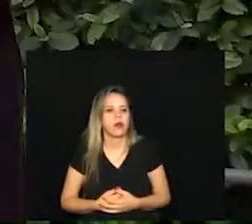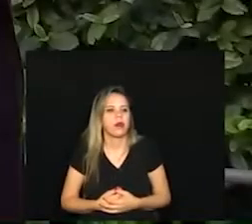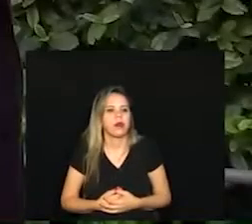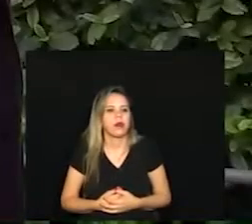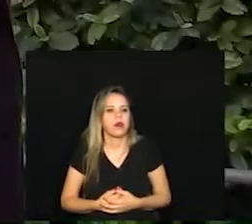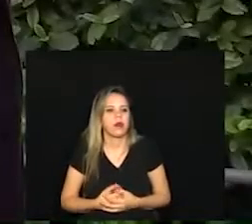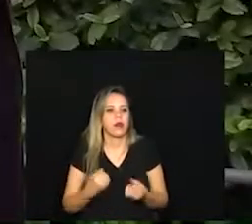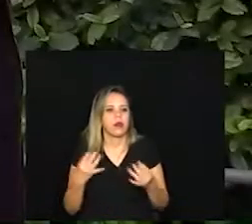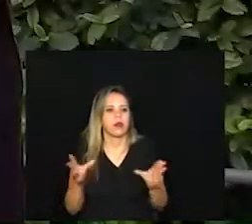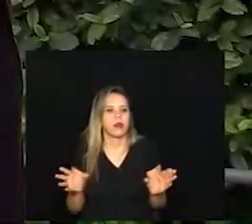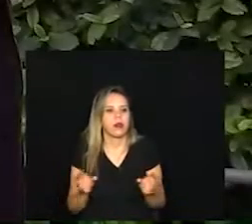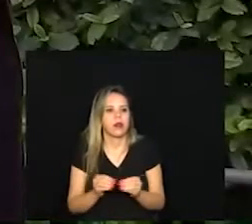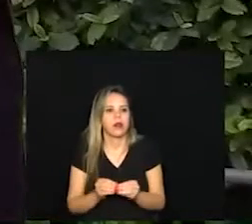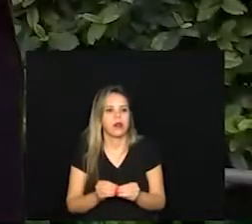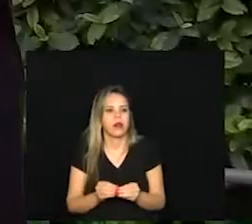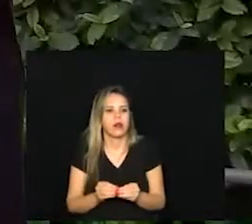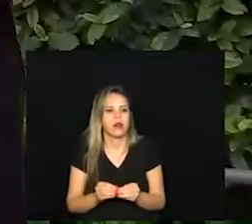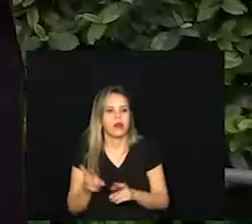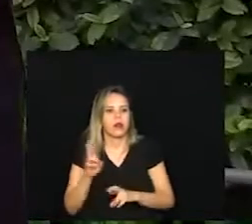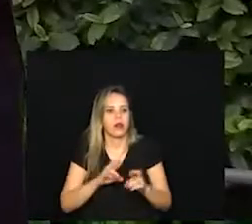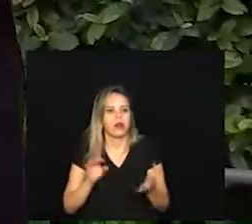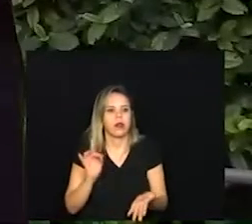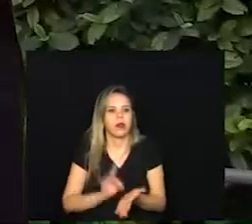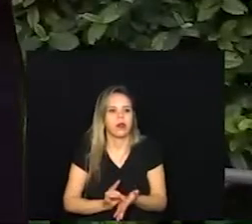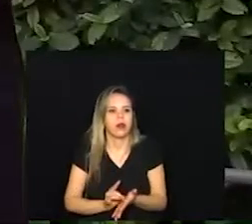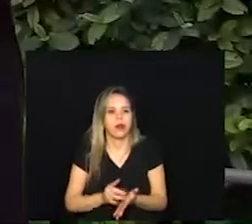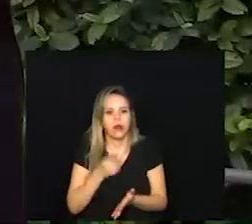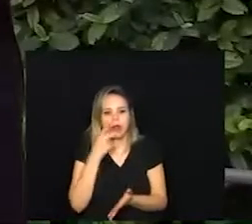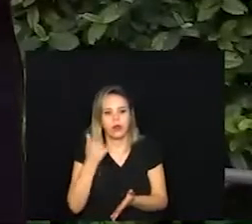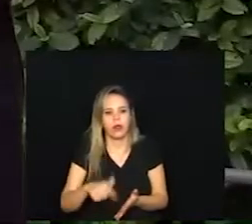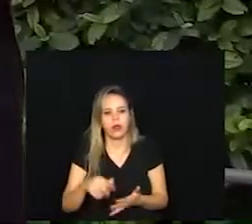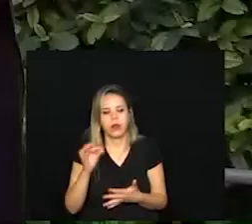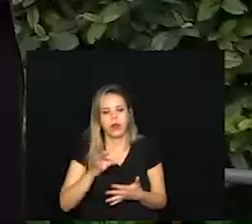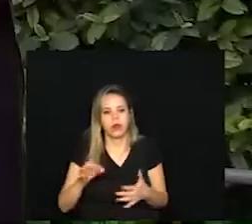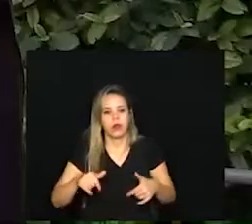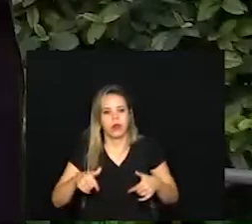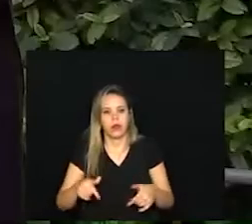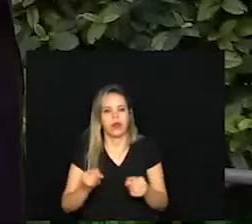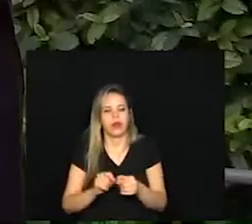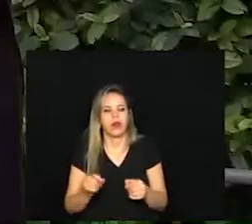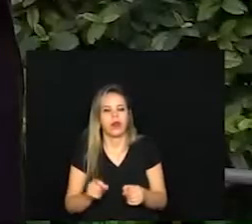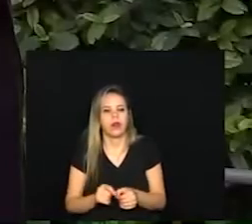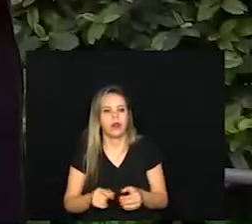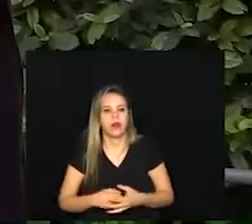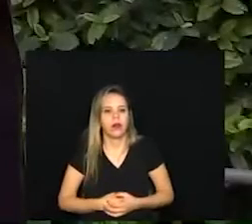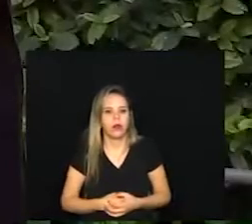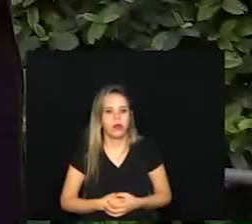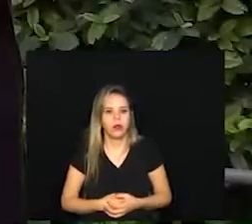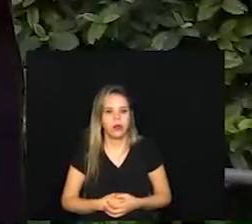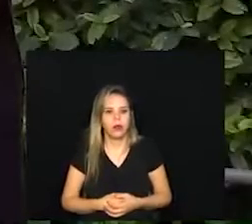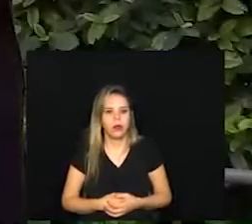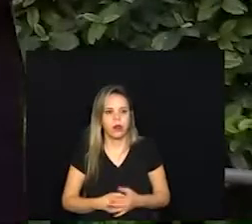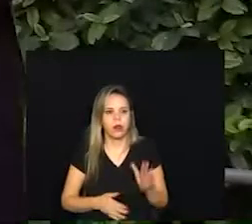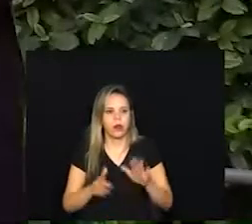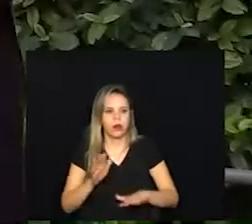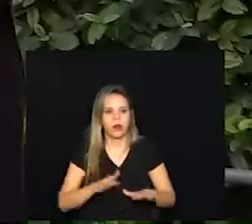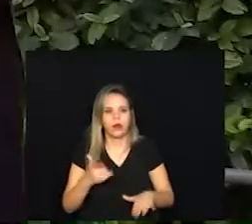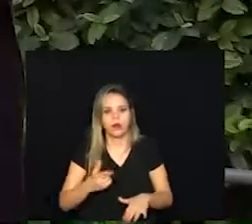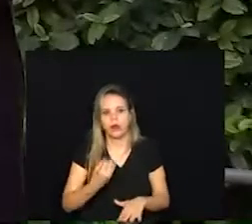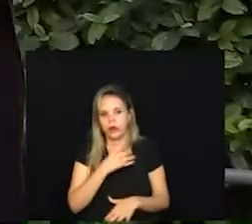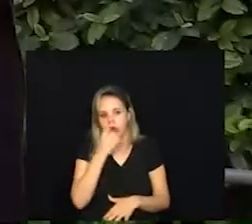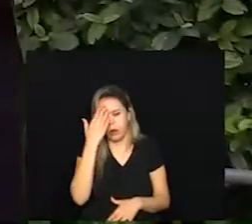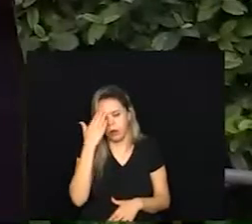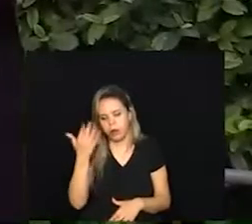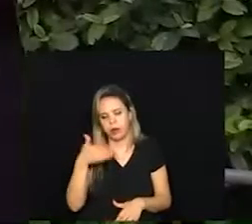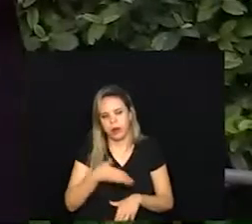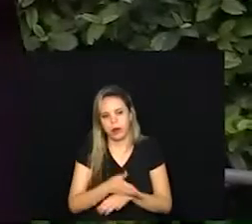se a senhora puder confirmar para a gente, reforçar quais as ações que estão sendo realizadas. Então, mais uma vez, bom dia e